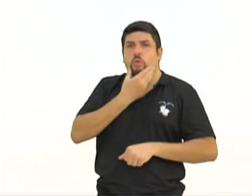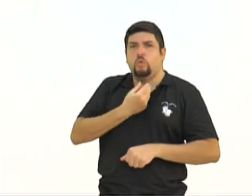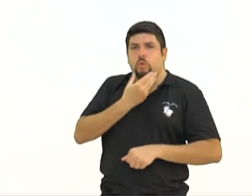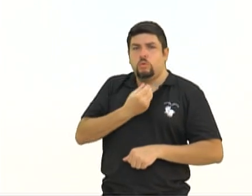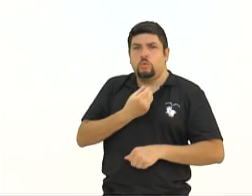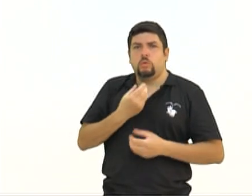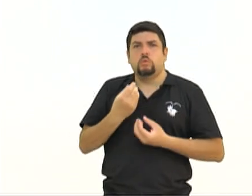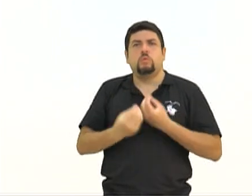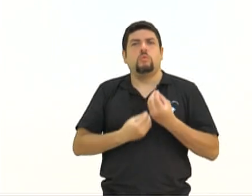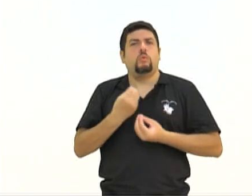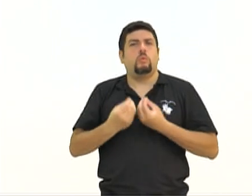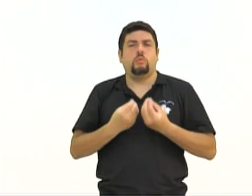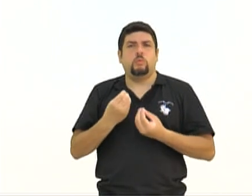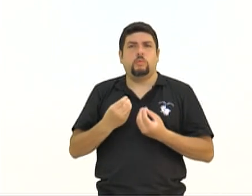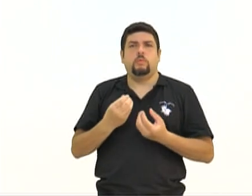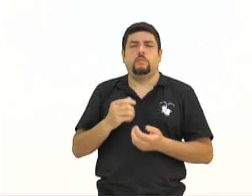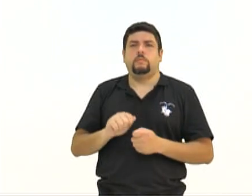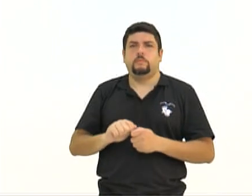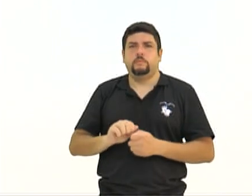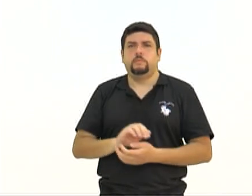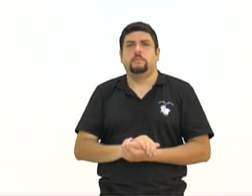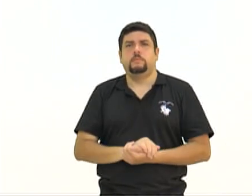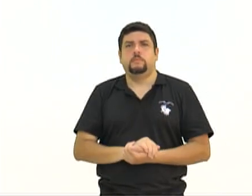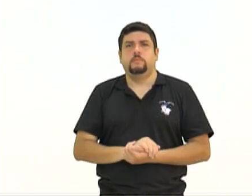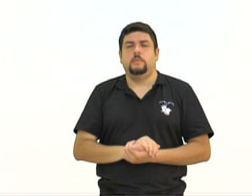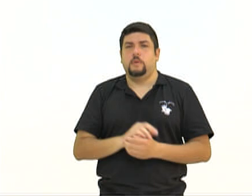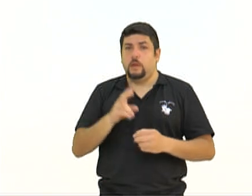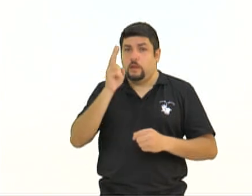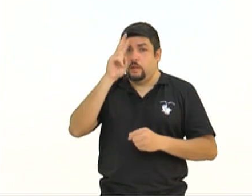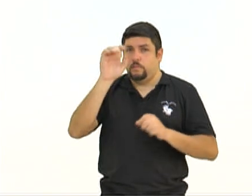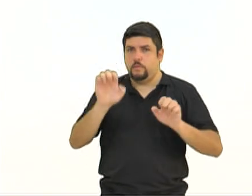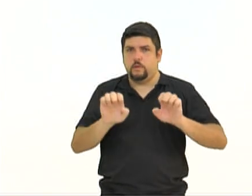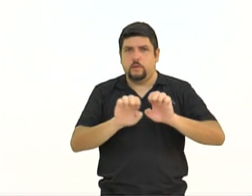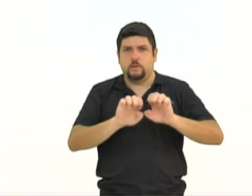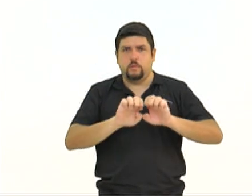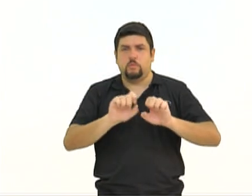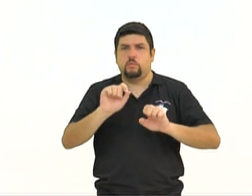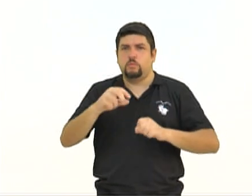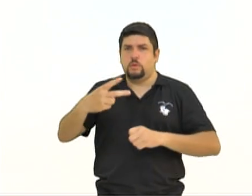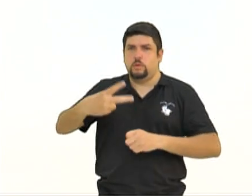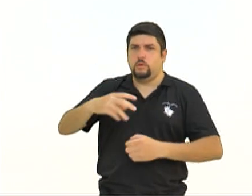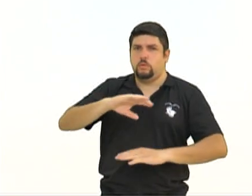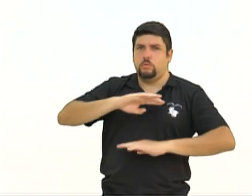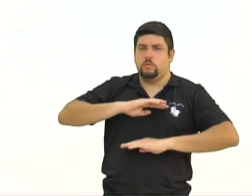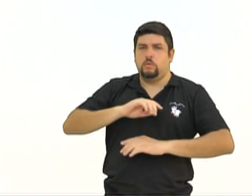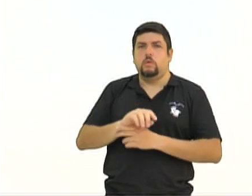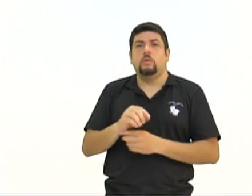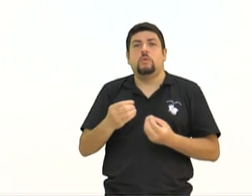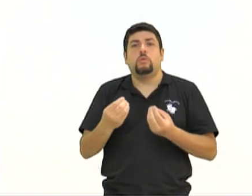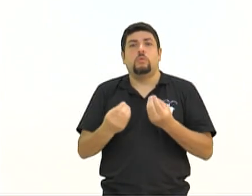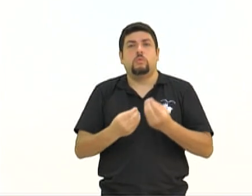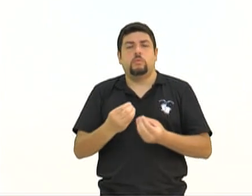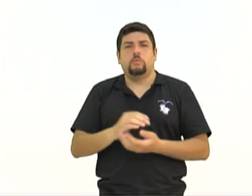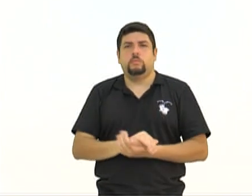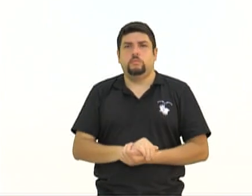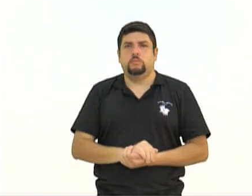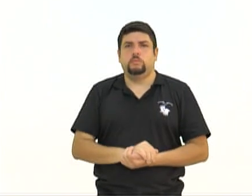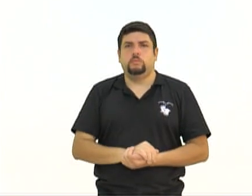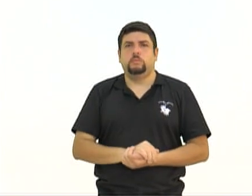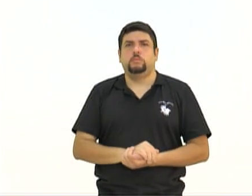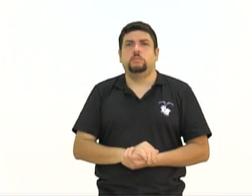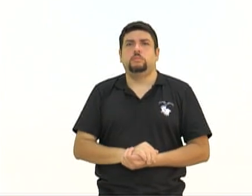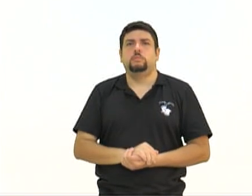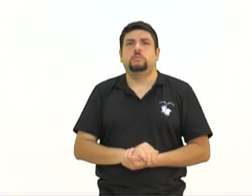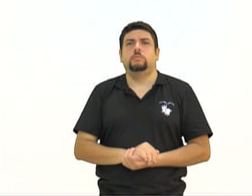aquela estrutura da condicional aqui, né? Se ela fosse, ela não é, o que ela faria? She would flirt with the